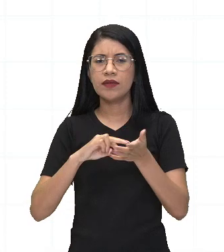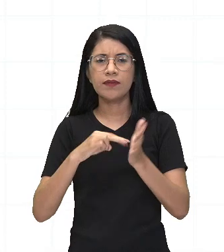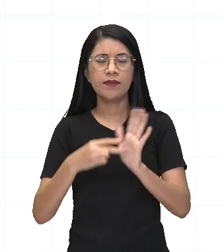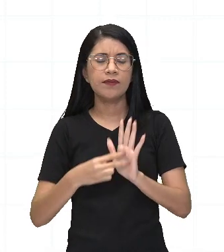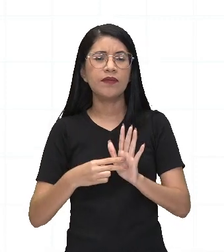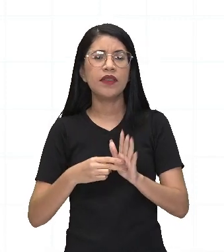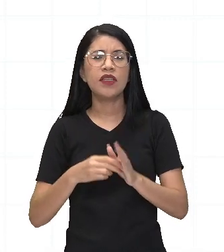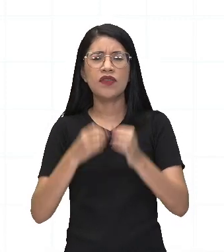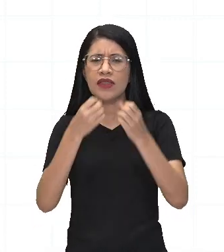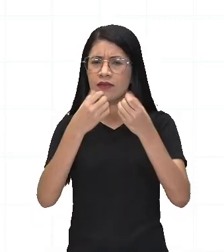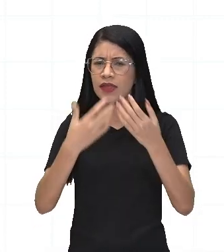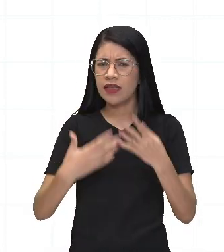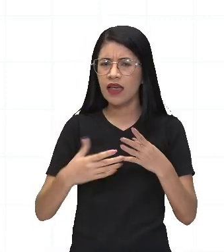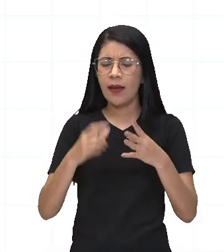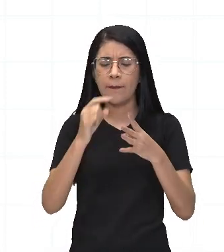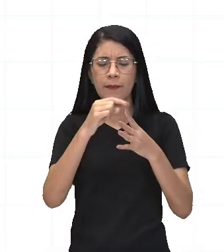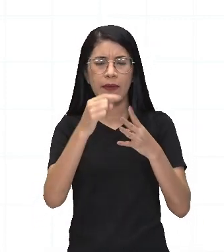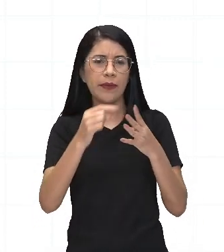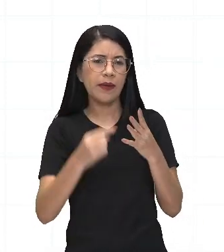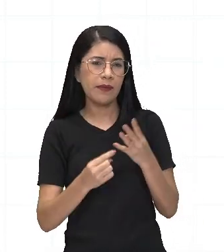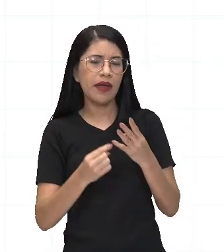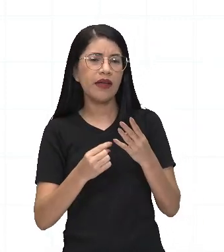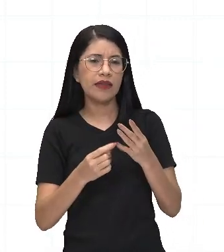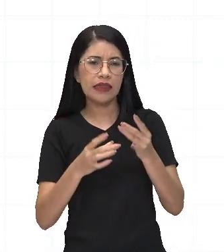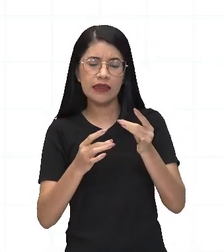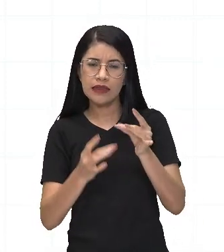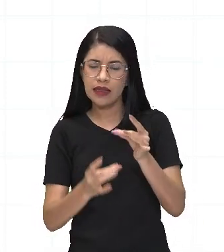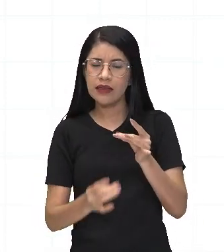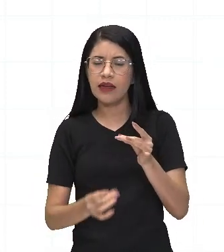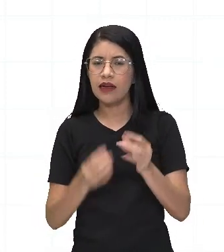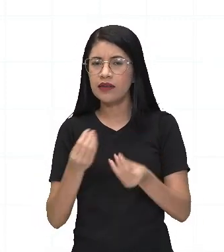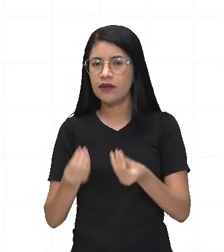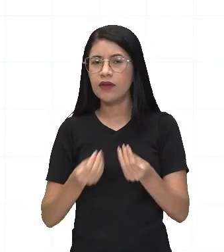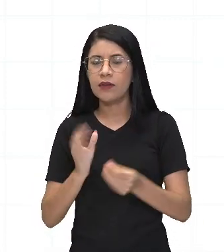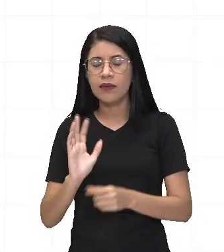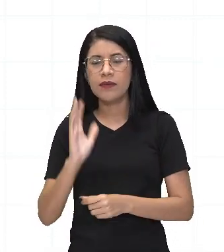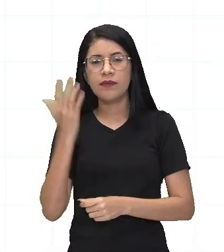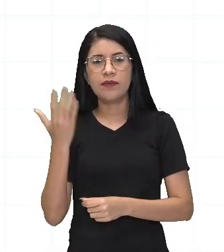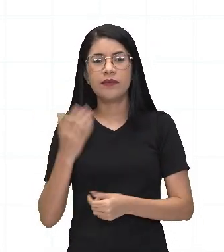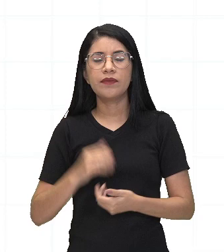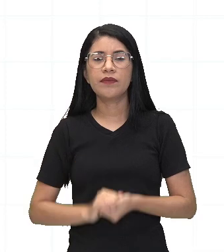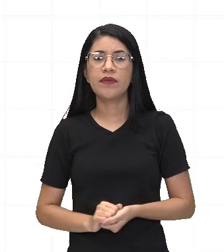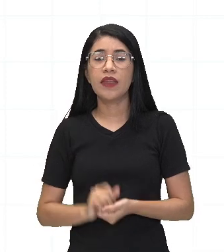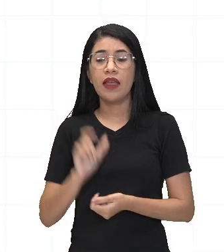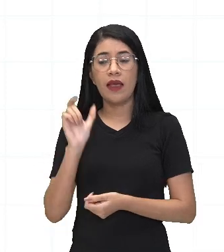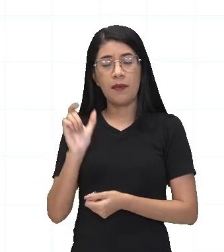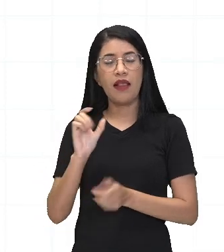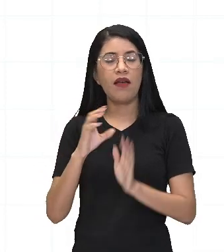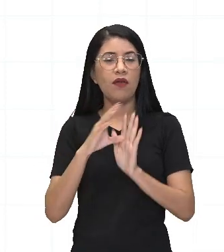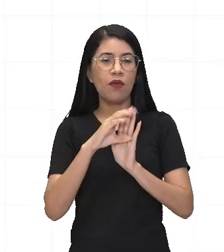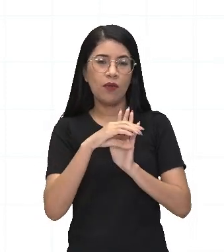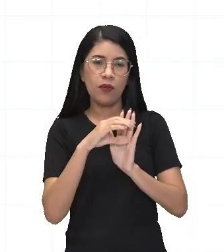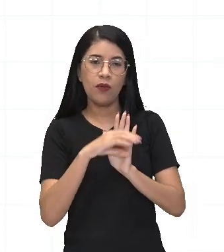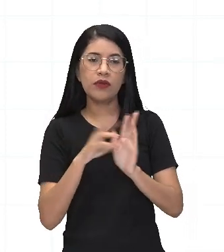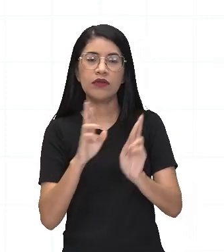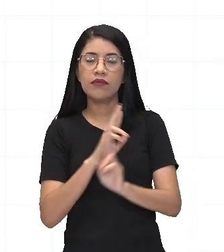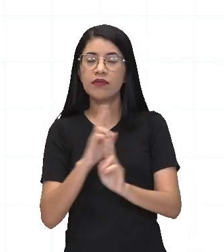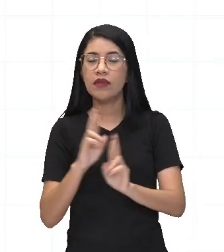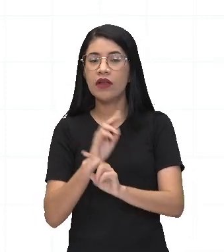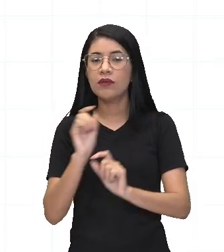que era esse surto, como uma palavra, um conceito que está relacionado